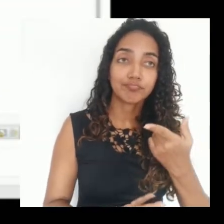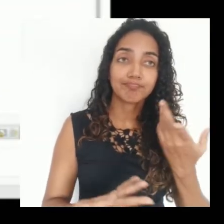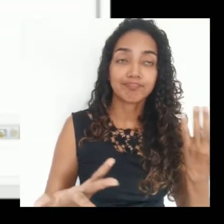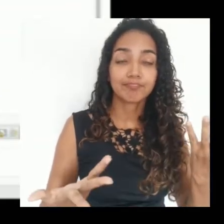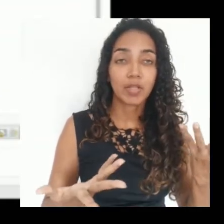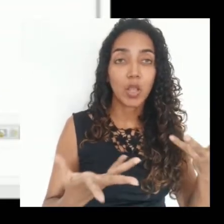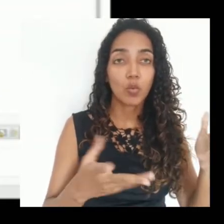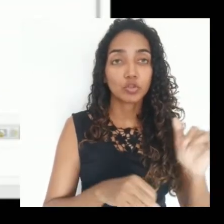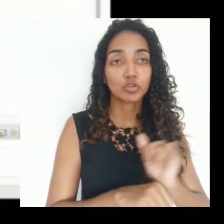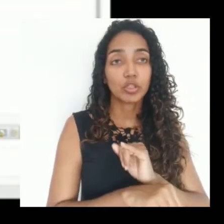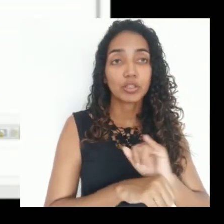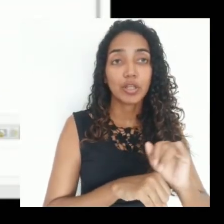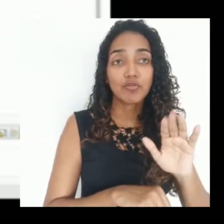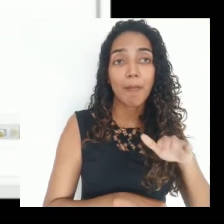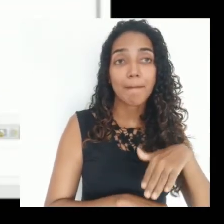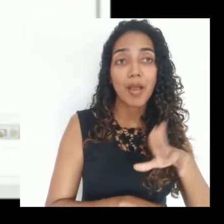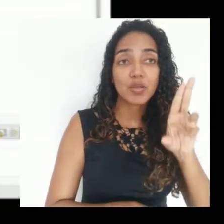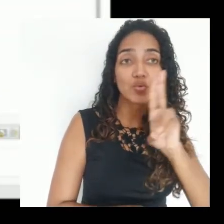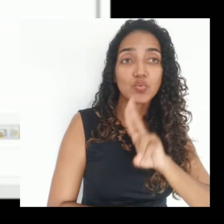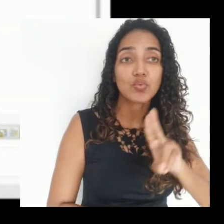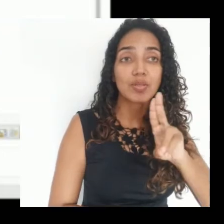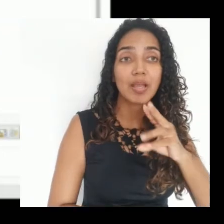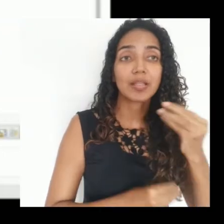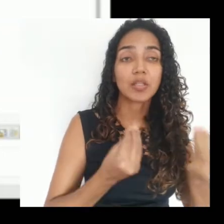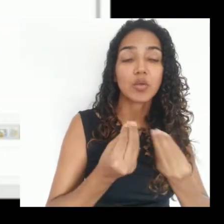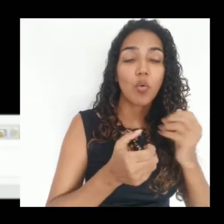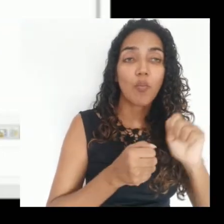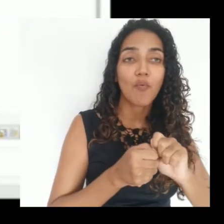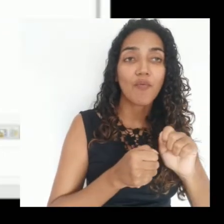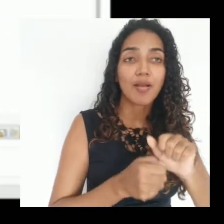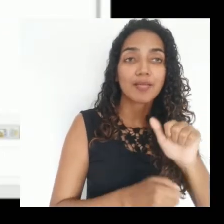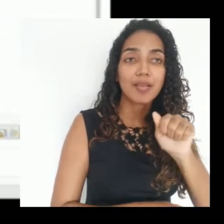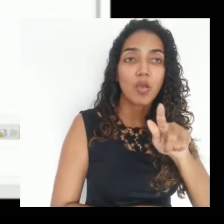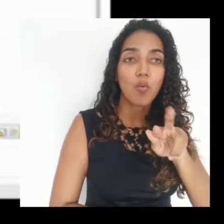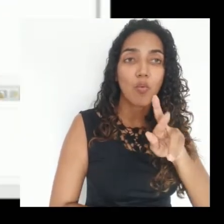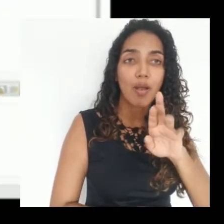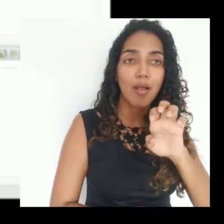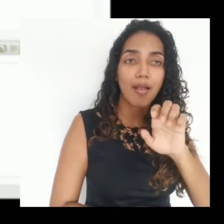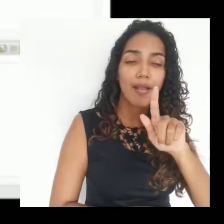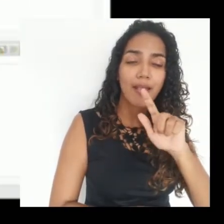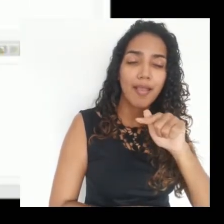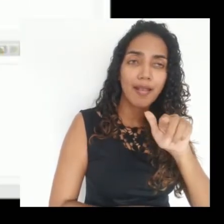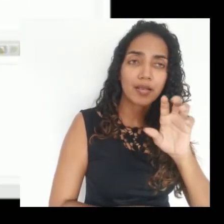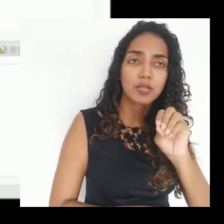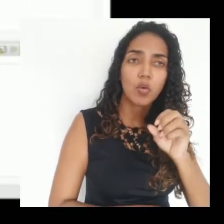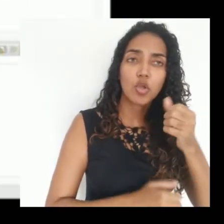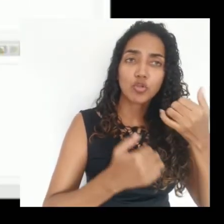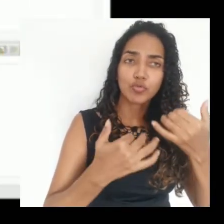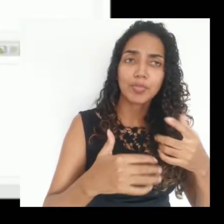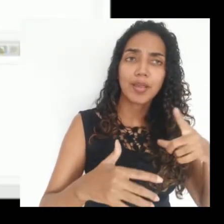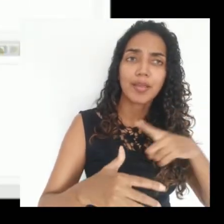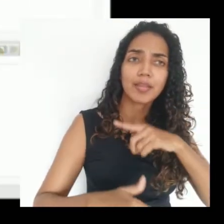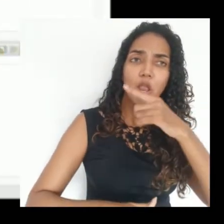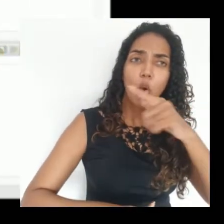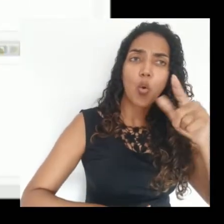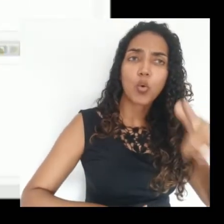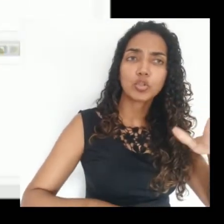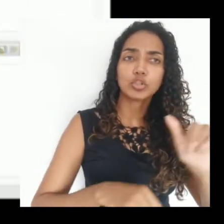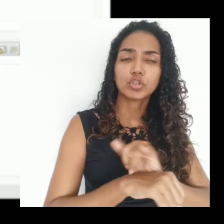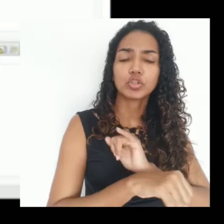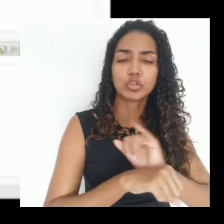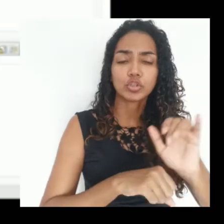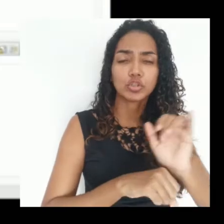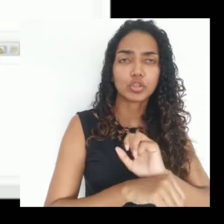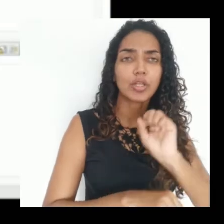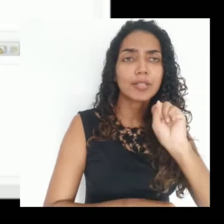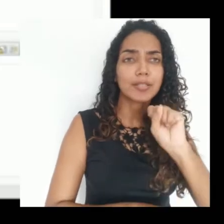agregação. Por que eu falei que pode ser que existam outras formas? Porque é possível, a depender do contexto,